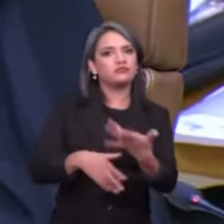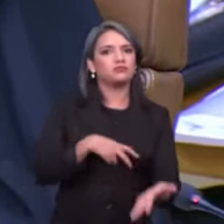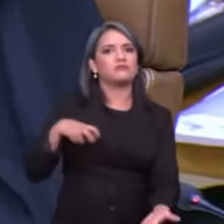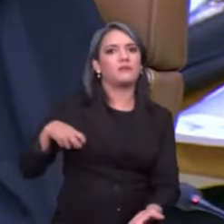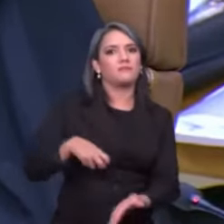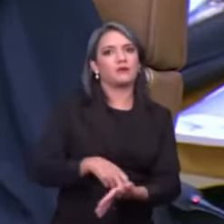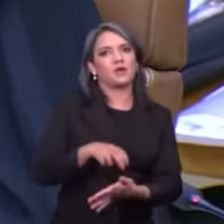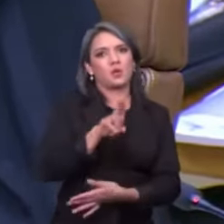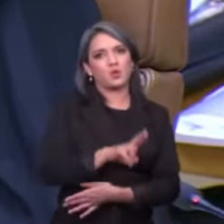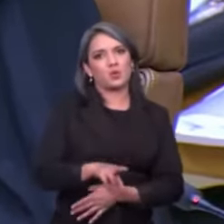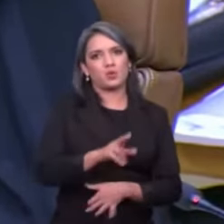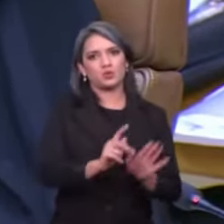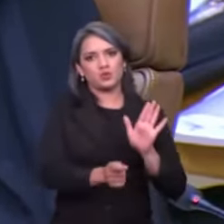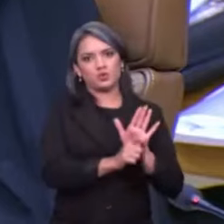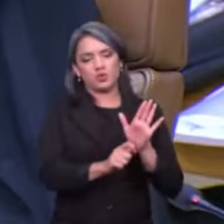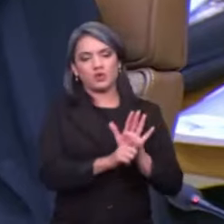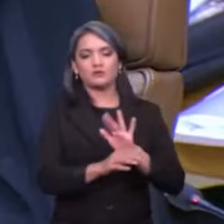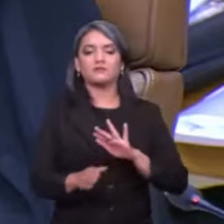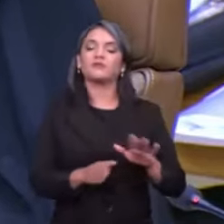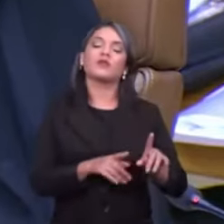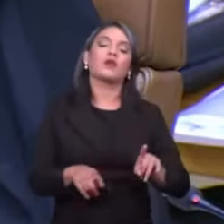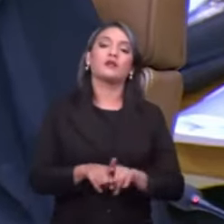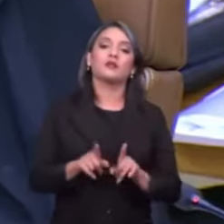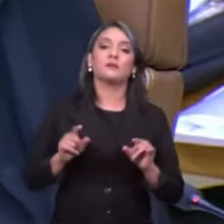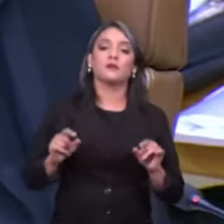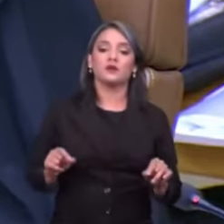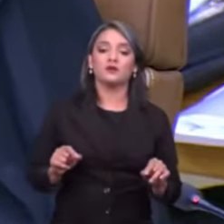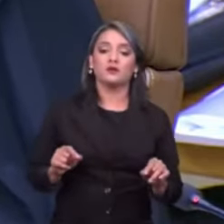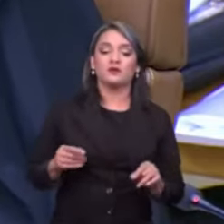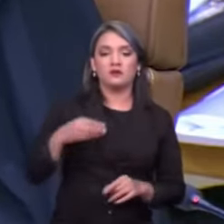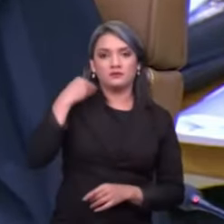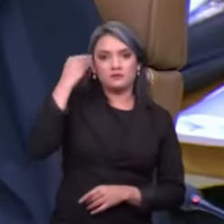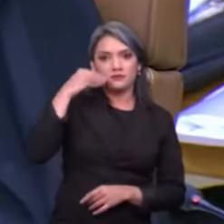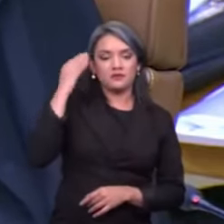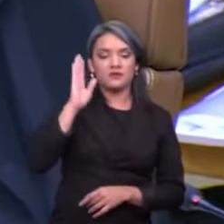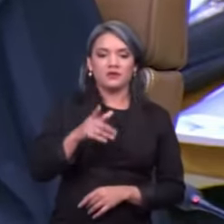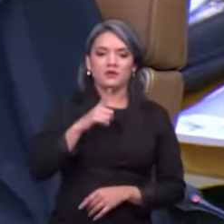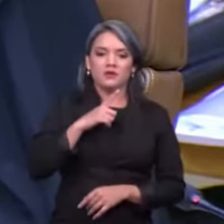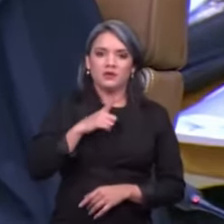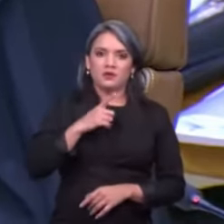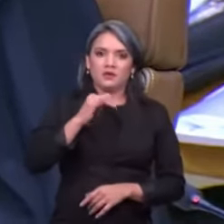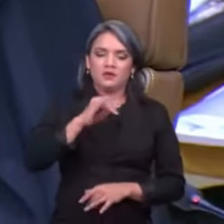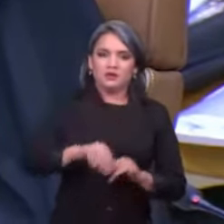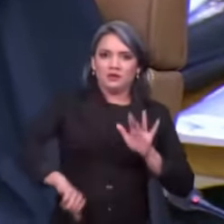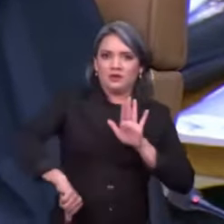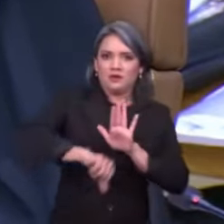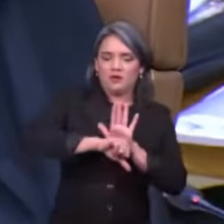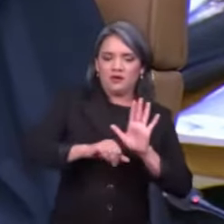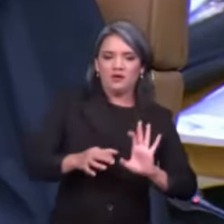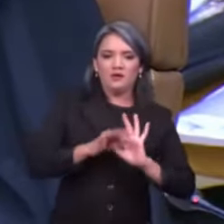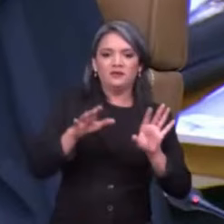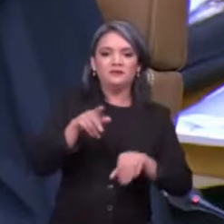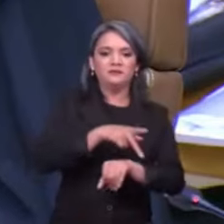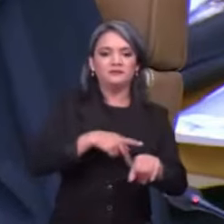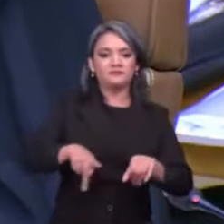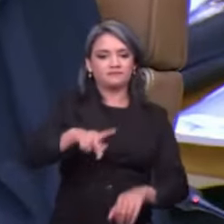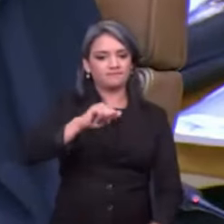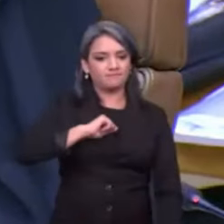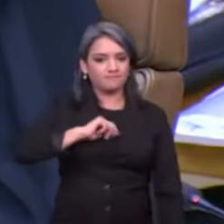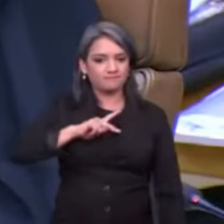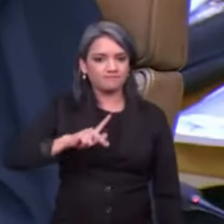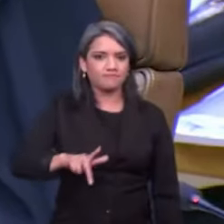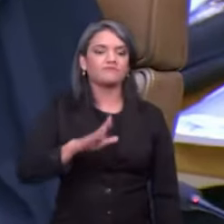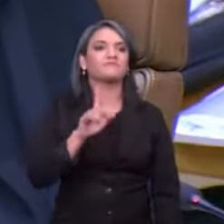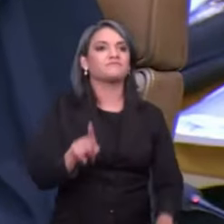drogas. Cabe salientar, a propósito das experiências reveladas com a descriminalização, o caso de Portugal, que tem tomado as manchetes